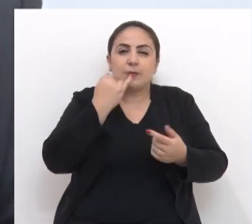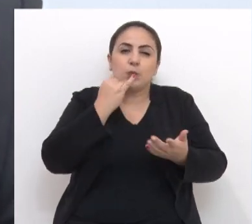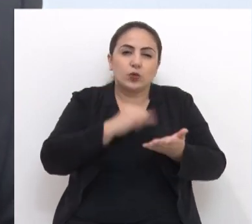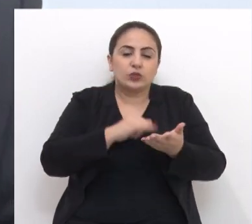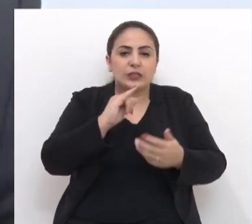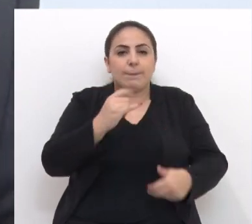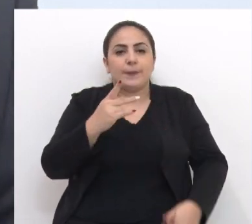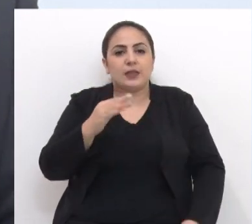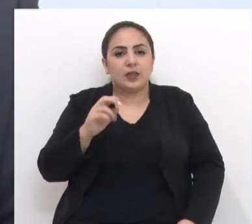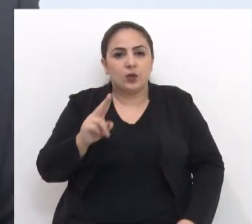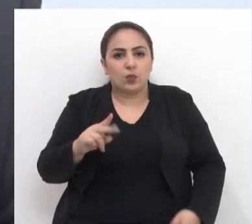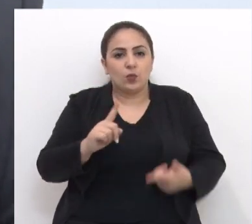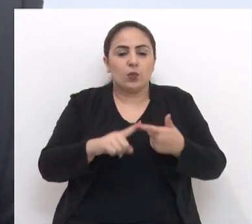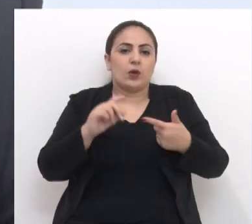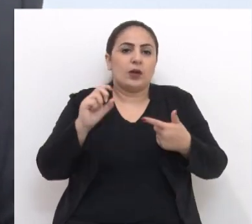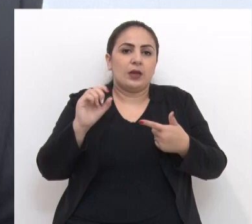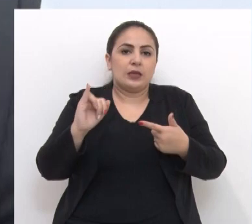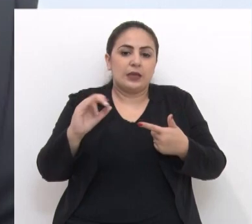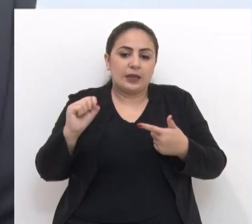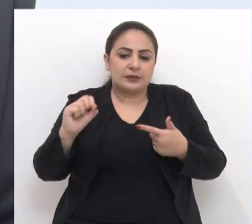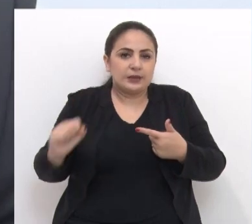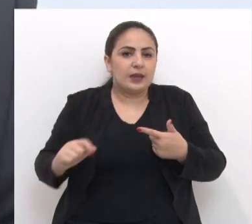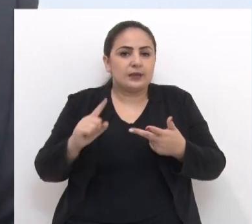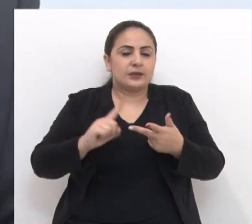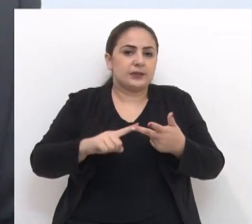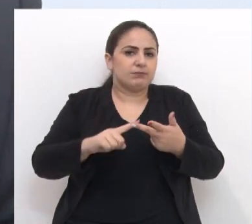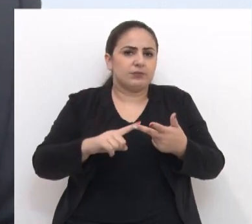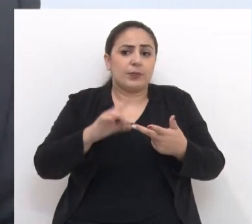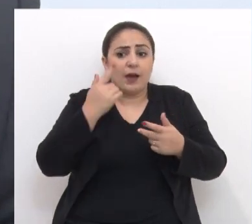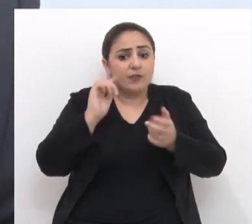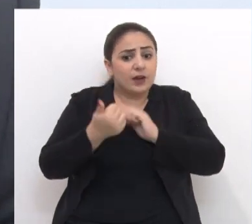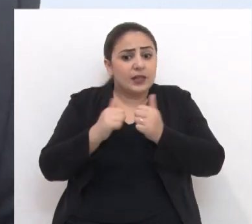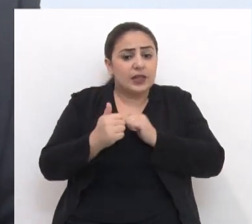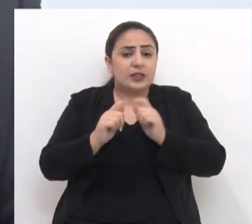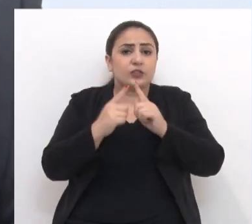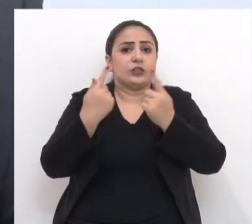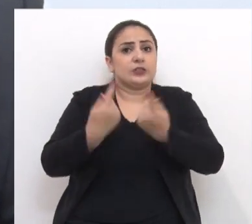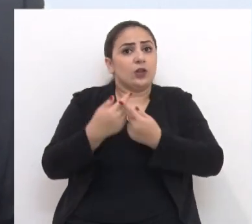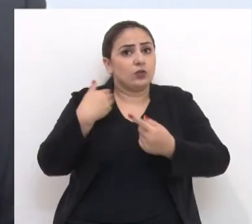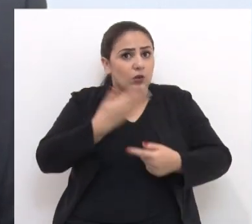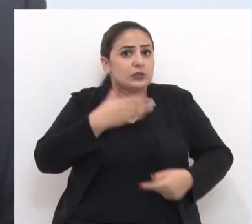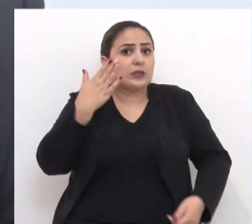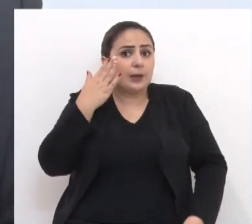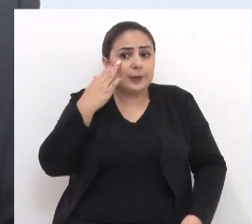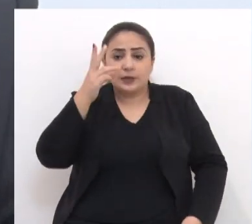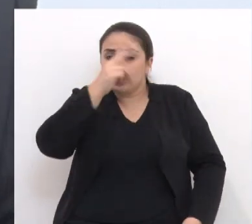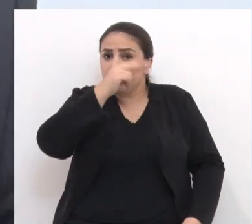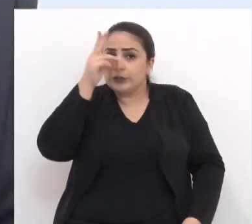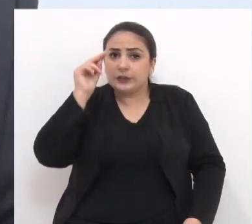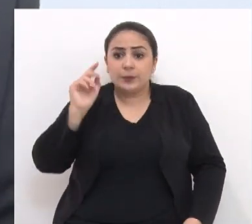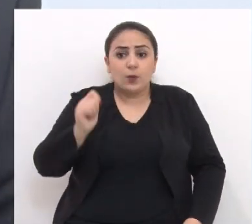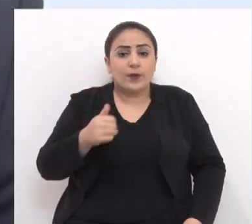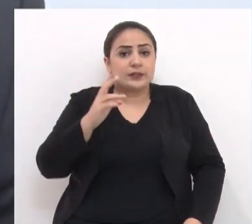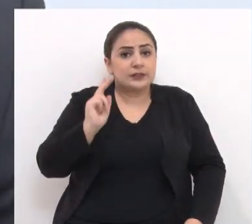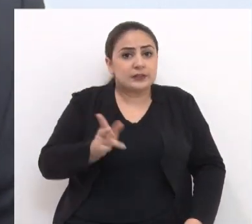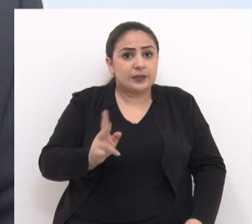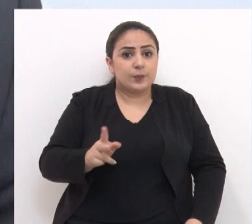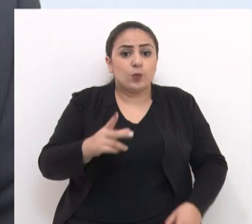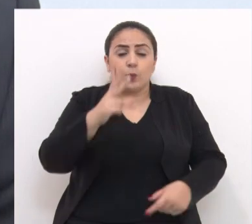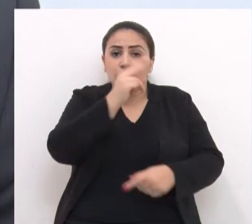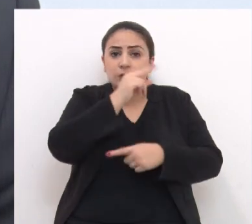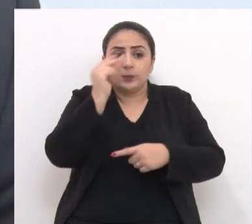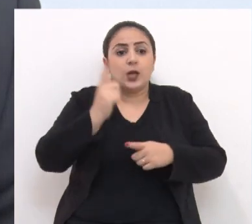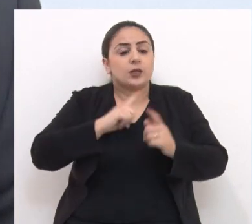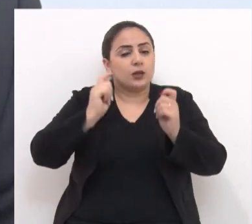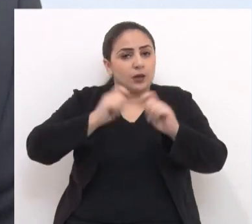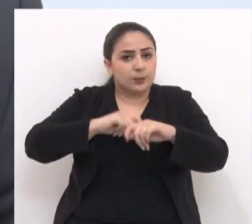IPTU, ISS e ITBI para avaliar o sucesso ou não dessas gestões, o que é injusto. A gente sabe que esses municípios, na grande